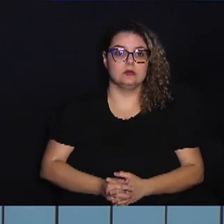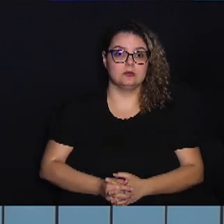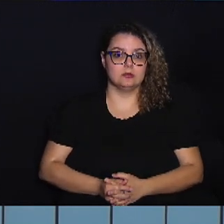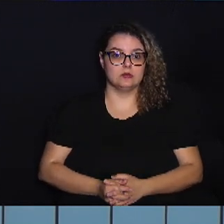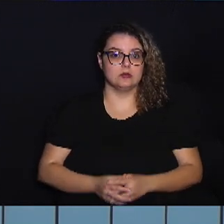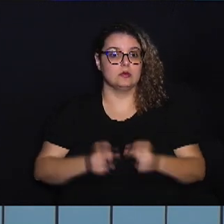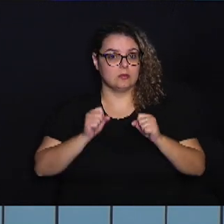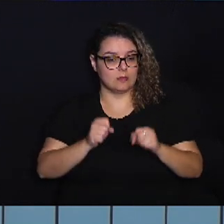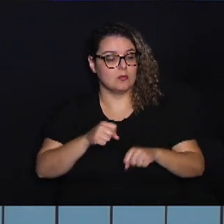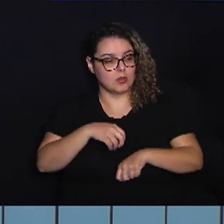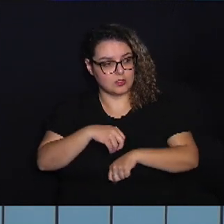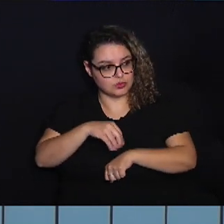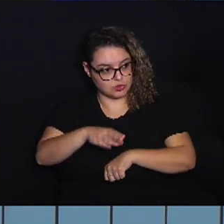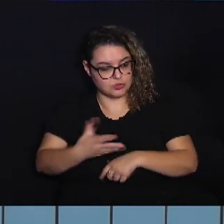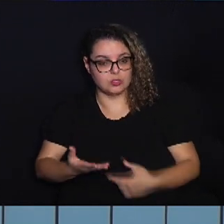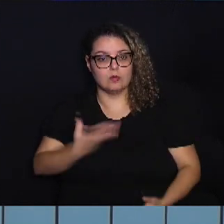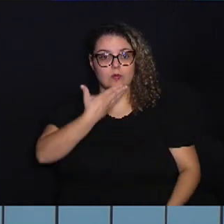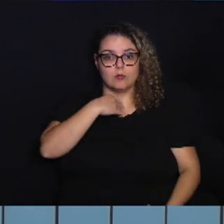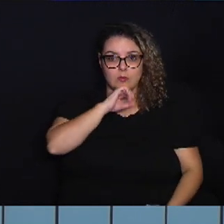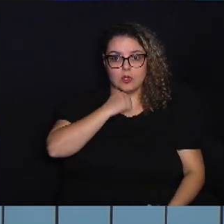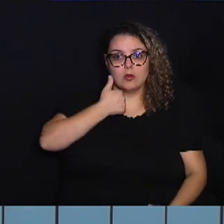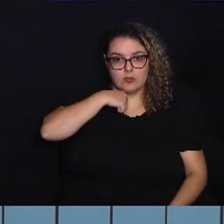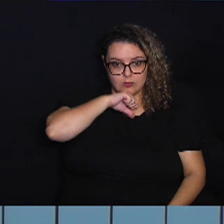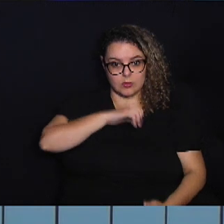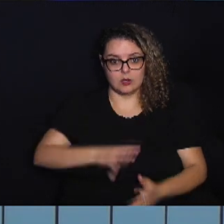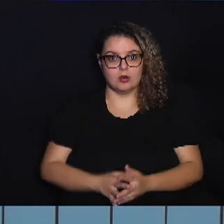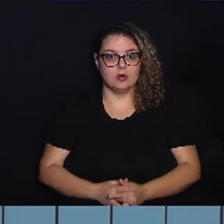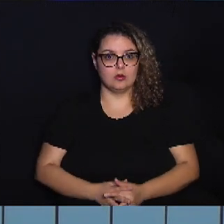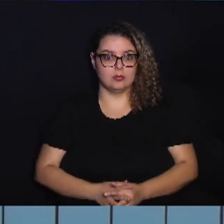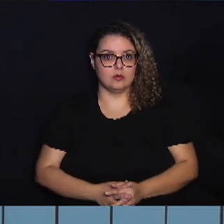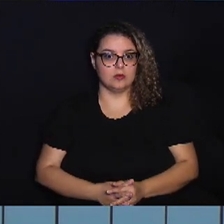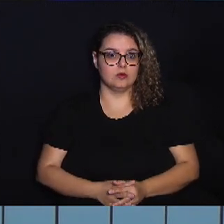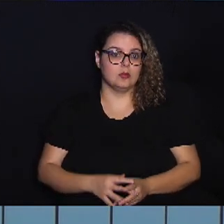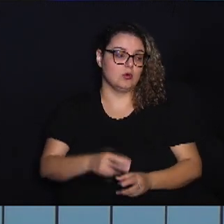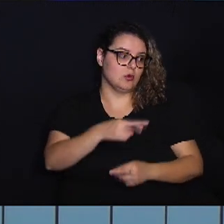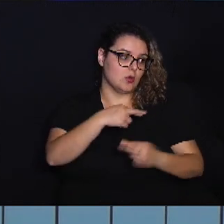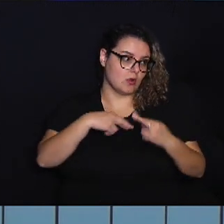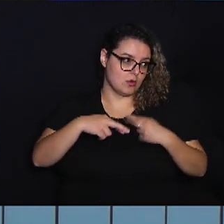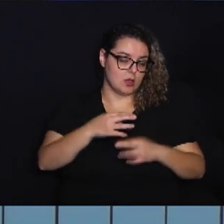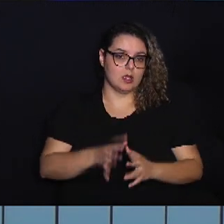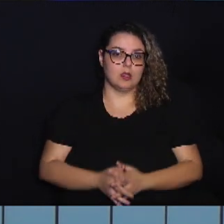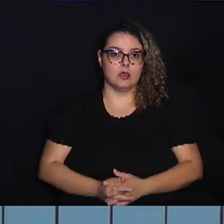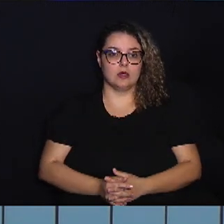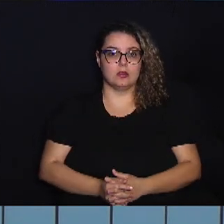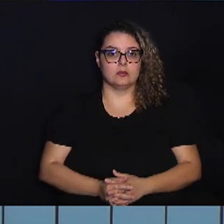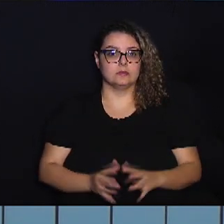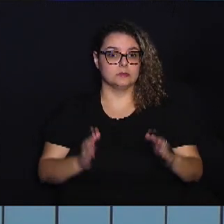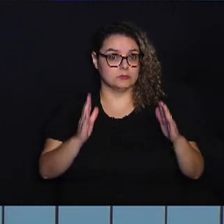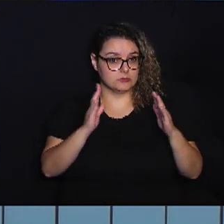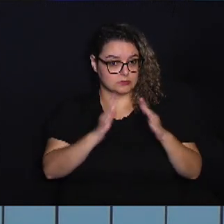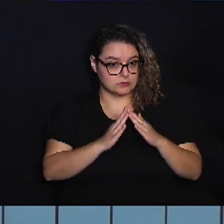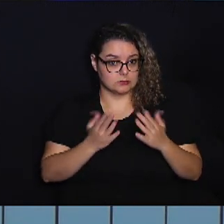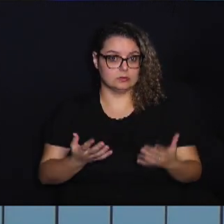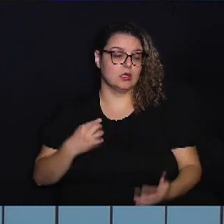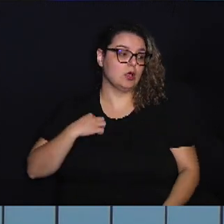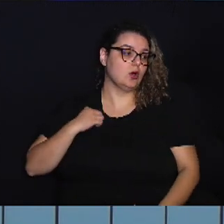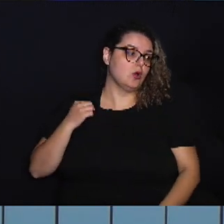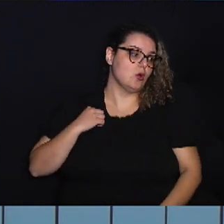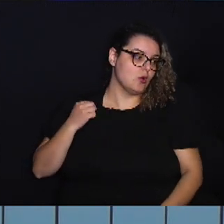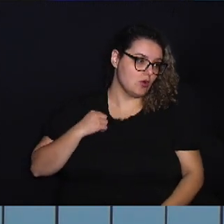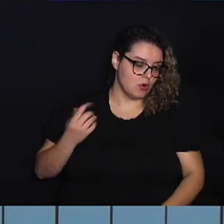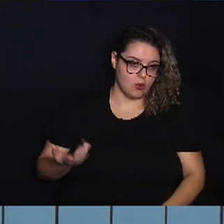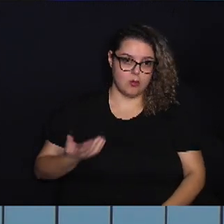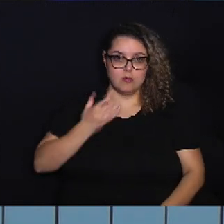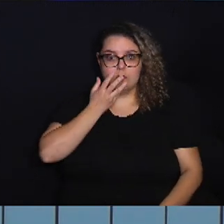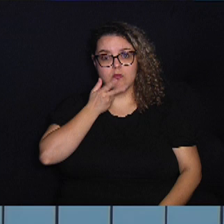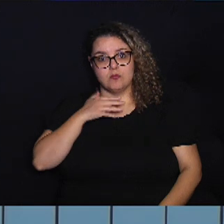você pode passar aqui para os pais, né, a respeito da casa, roupas que as